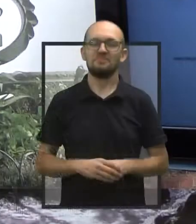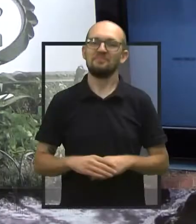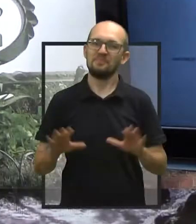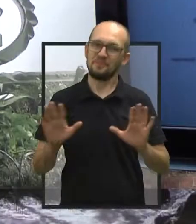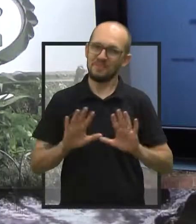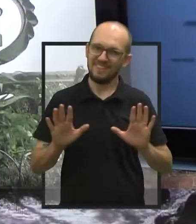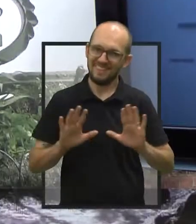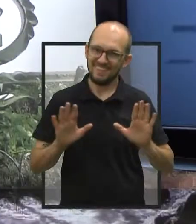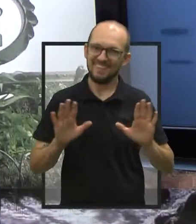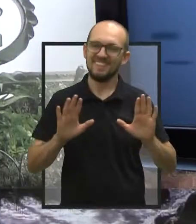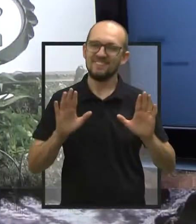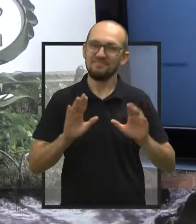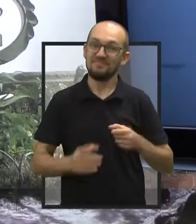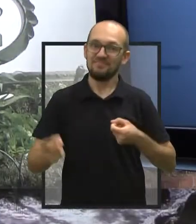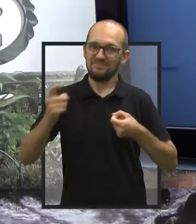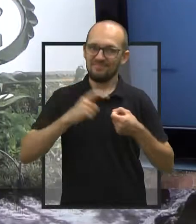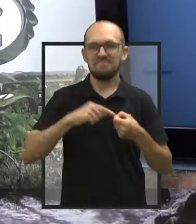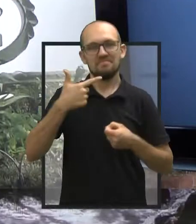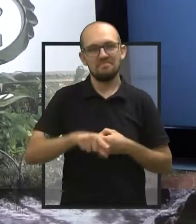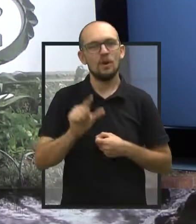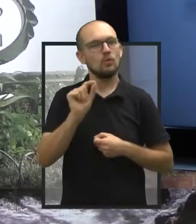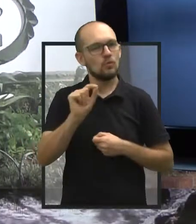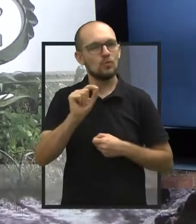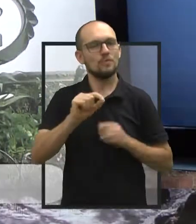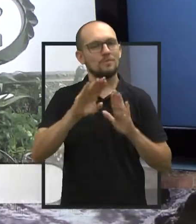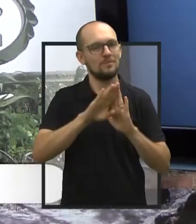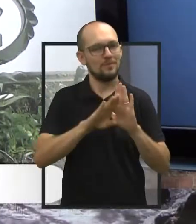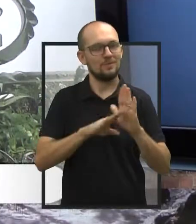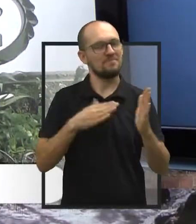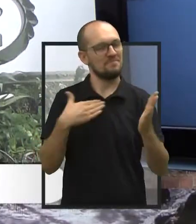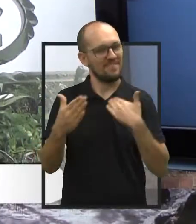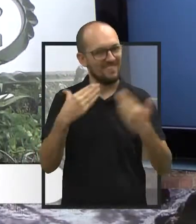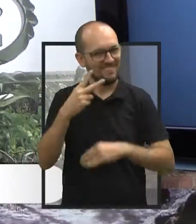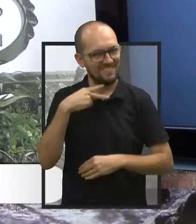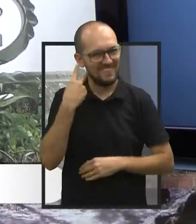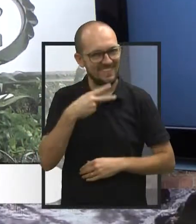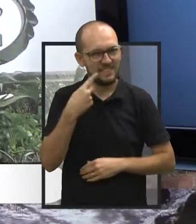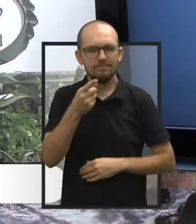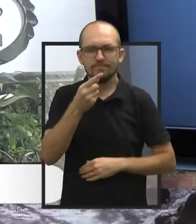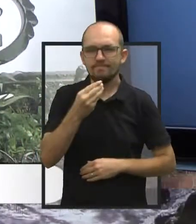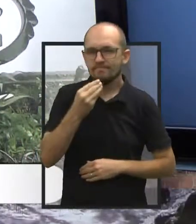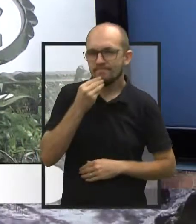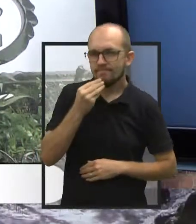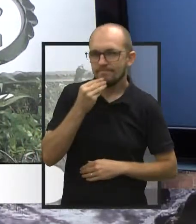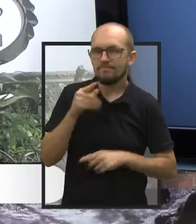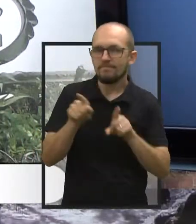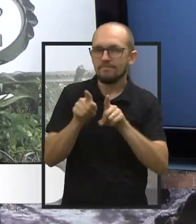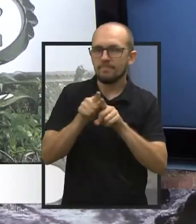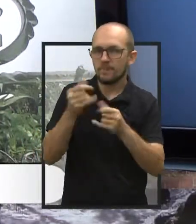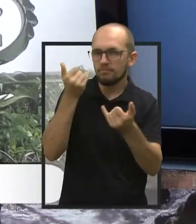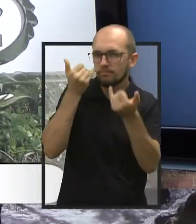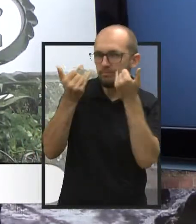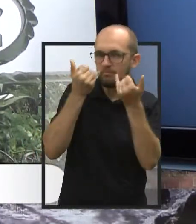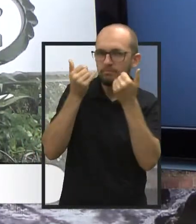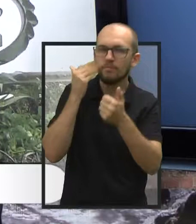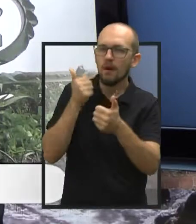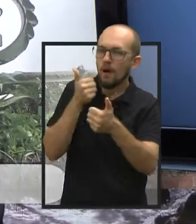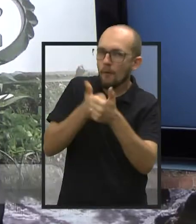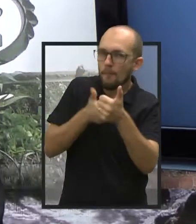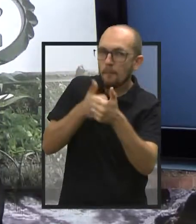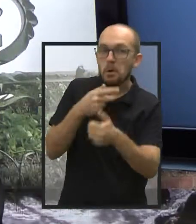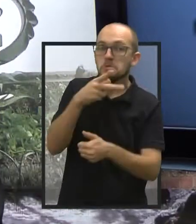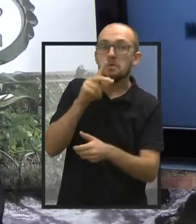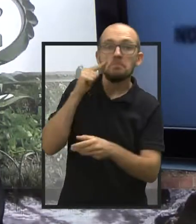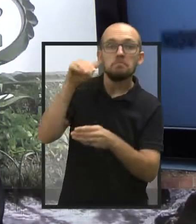Olá, está entrando no ar mais um programa Fala Vereador. É a oportunidade de você ficar por dentro do trabalho